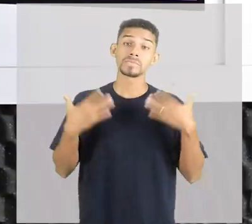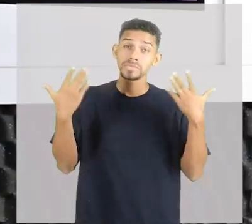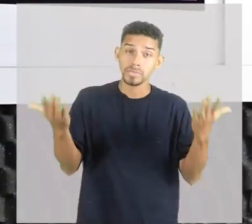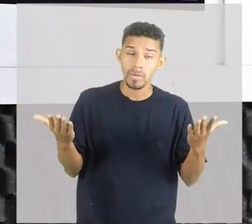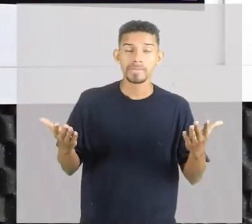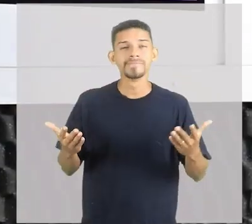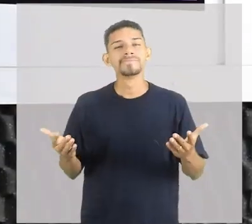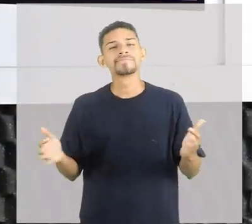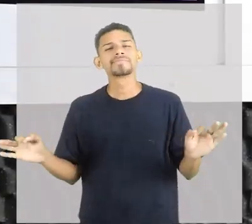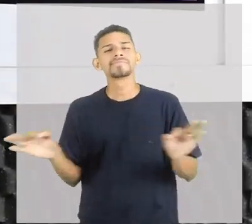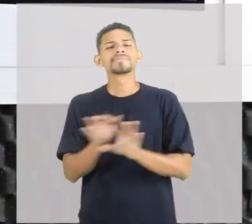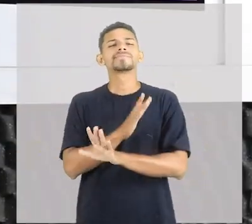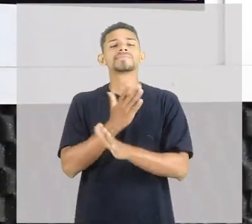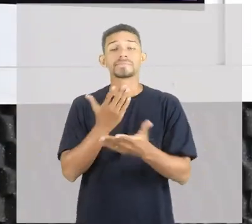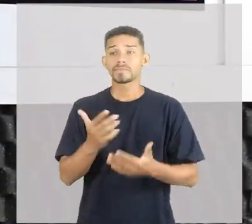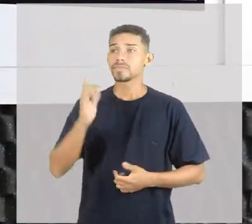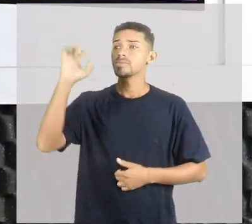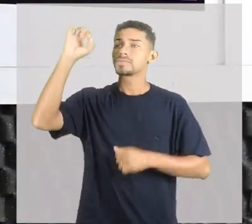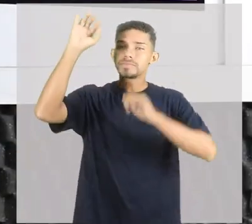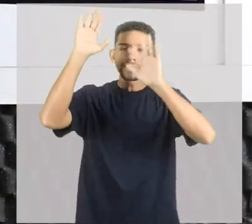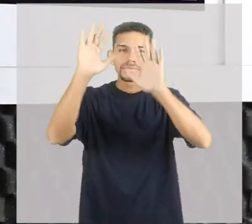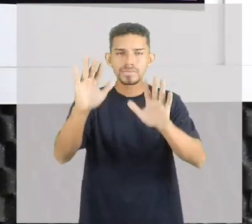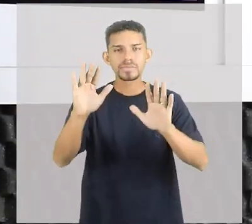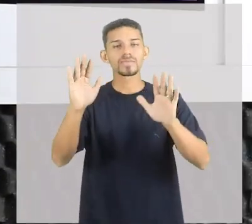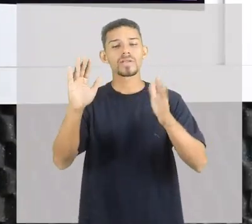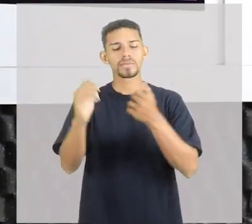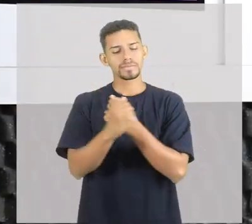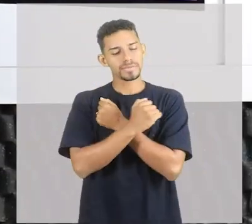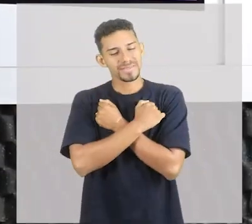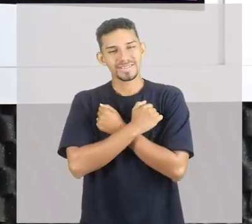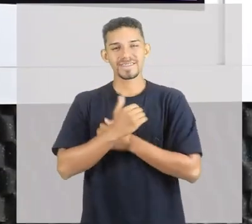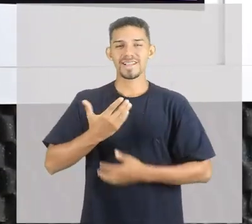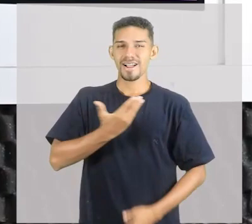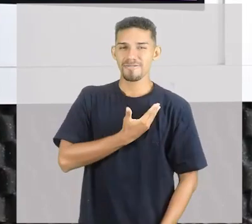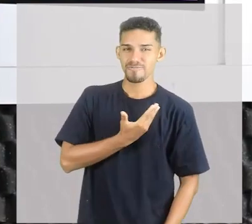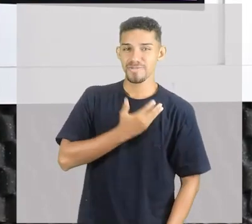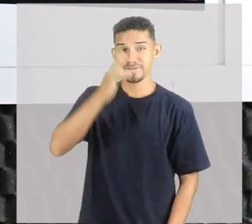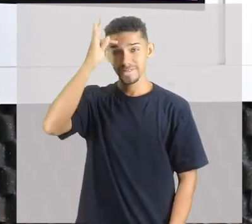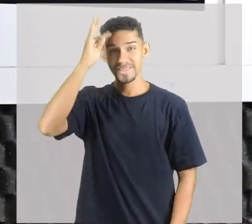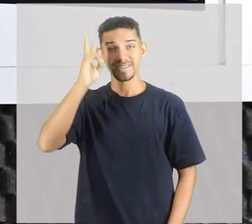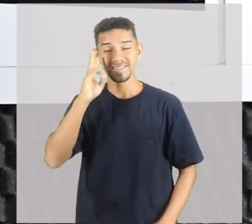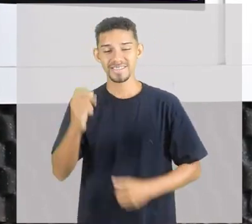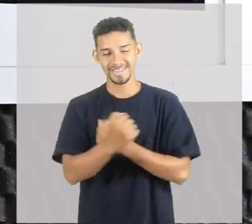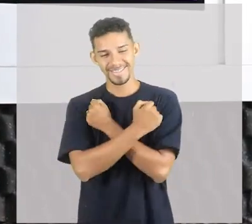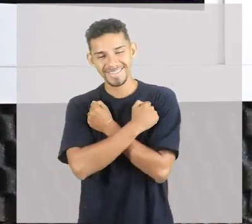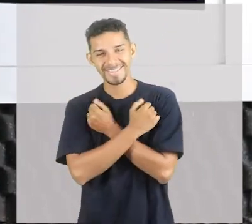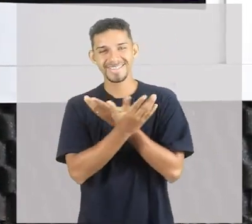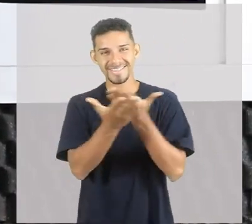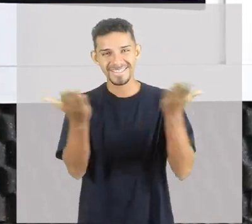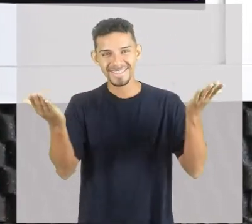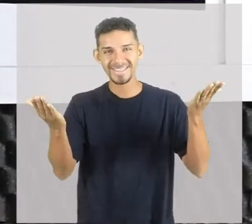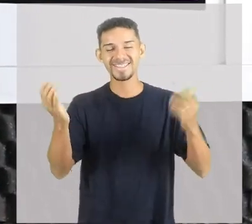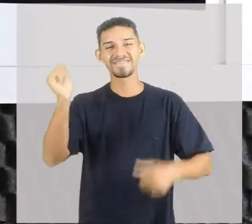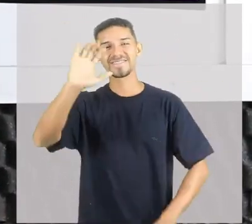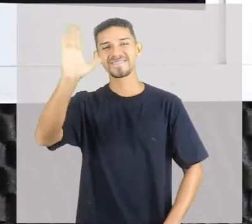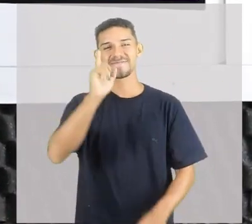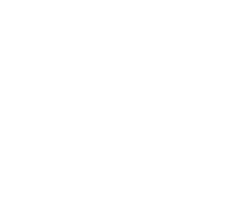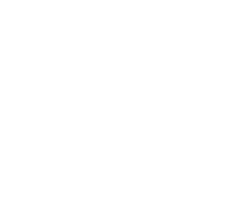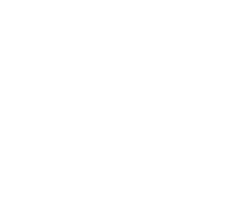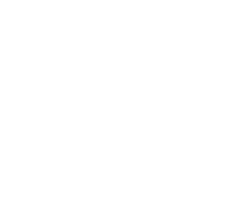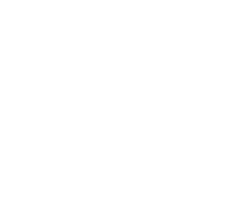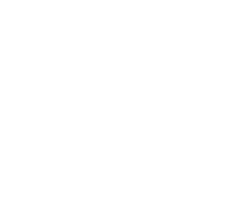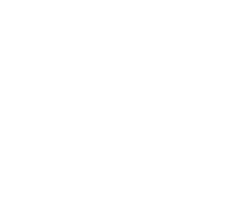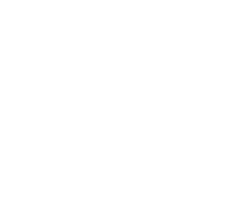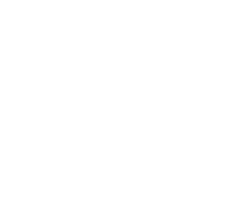galerinha, fique com Deus. Um grande abraço. Meu grande amigo Tyron, um grande abraço também para você. E até a próxima aula.